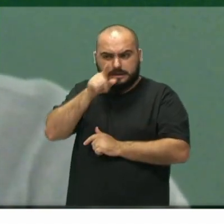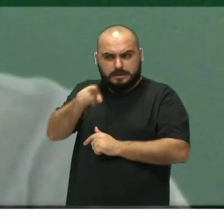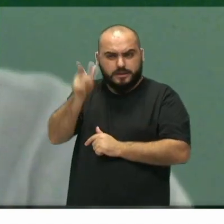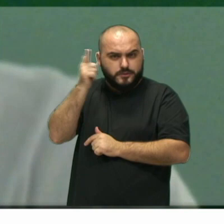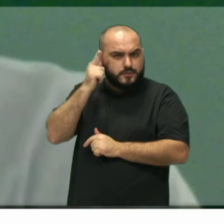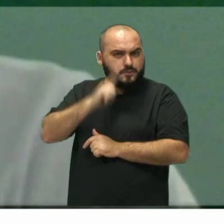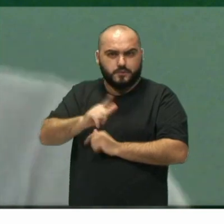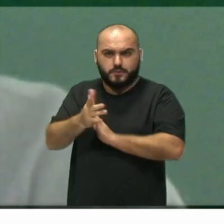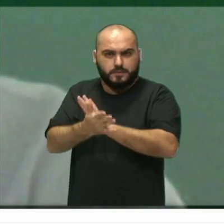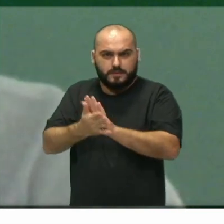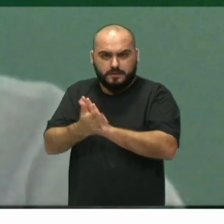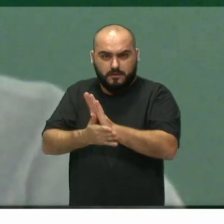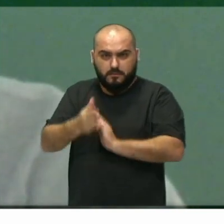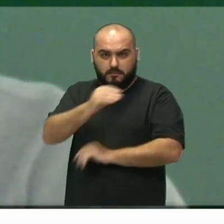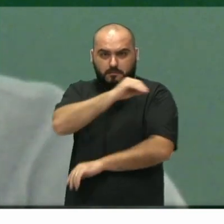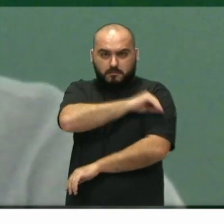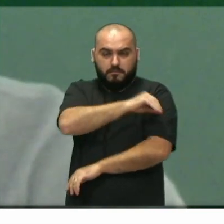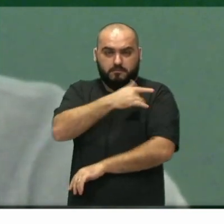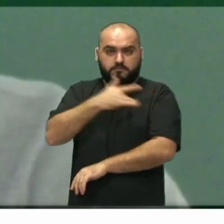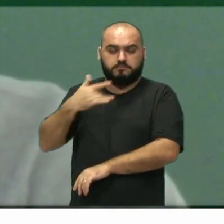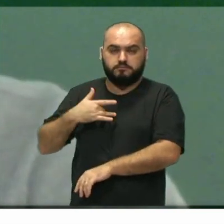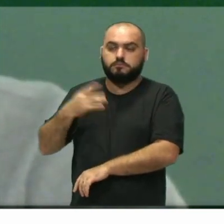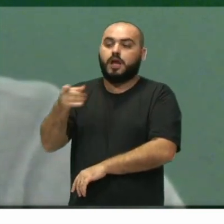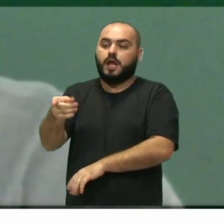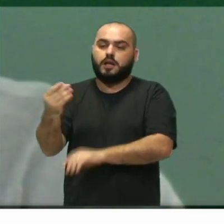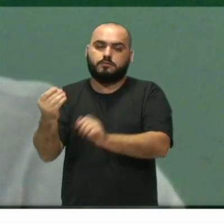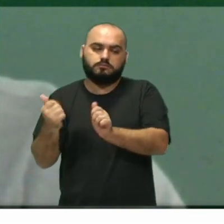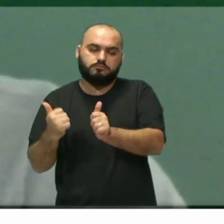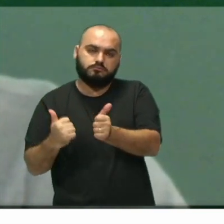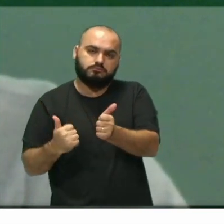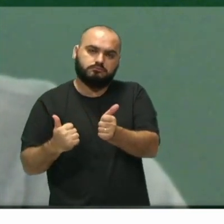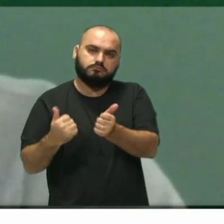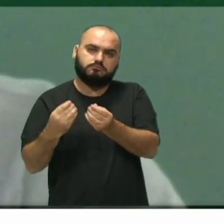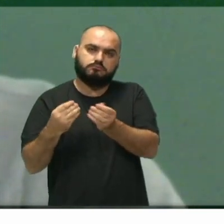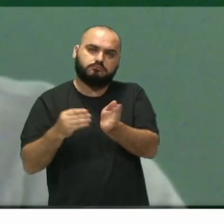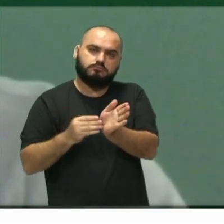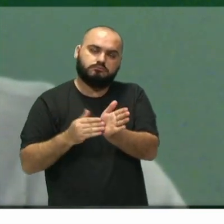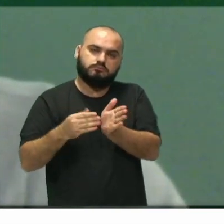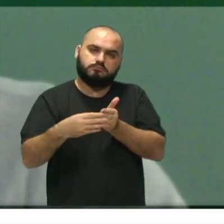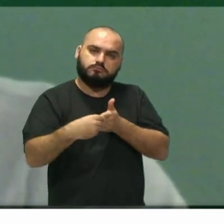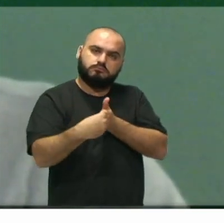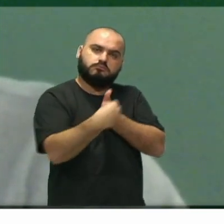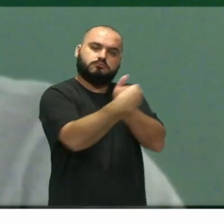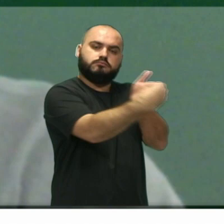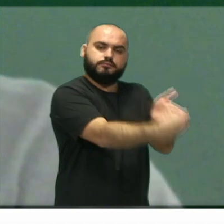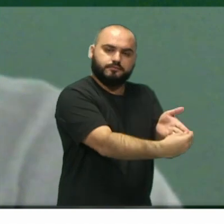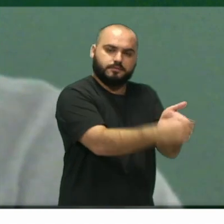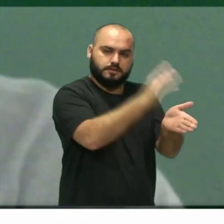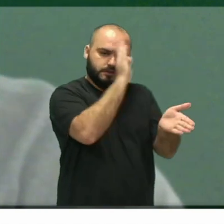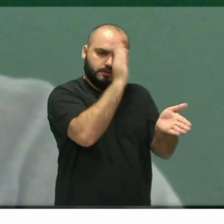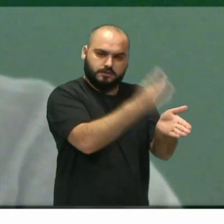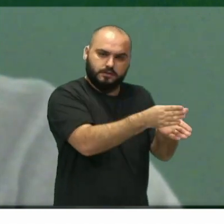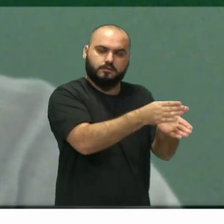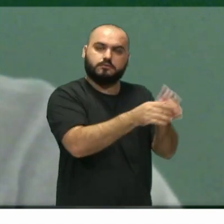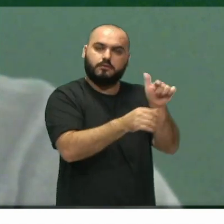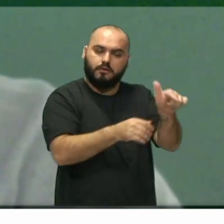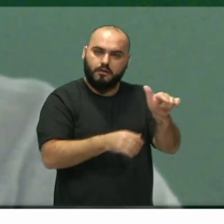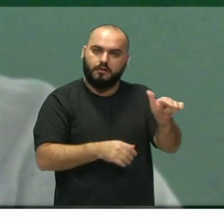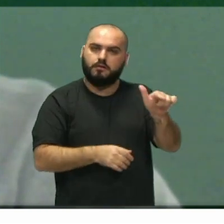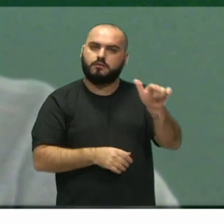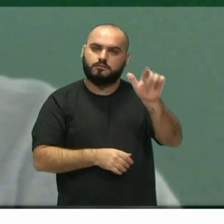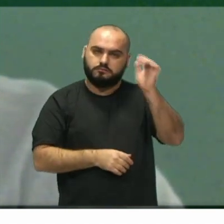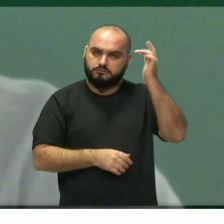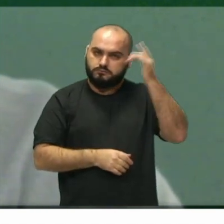lidar no posto de saúde, ele encaminha diretamente, faz o encaminhamento, encaminha para a gente no ambulatório de